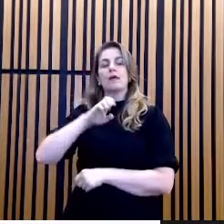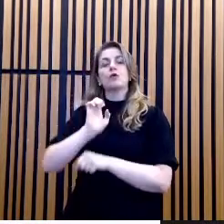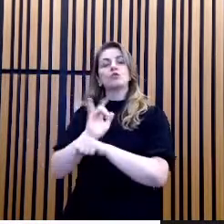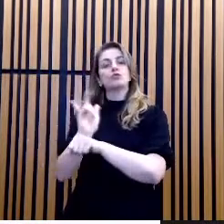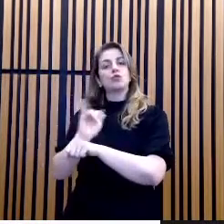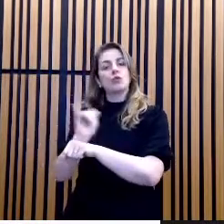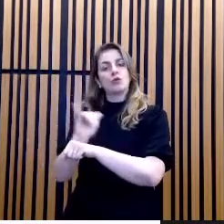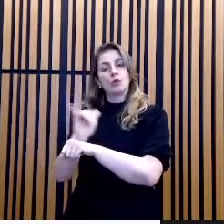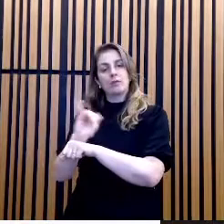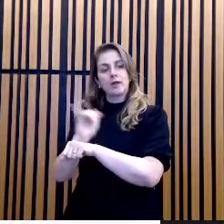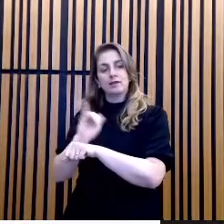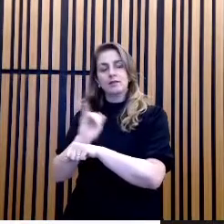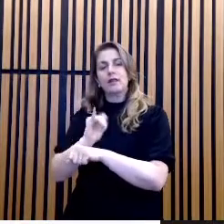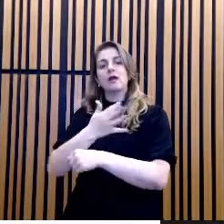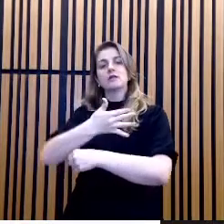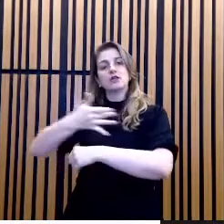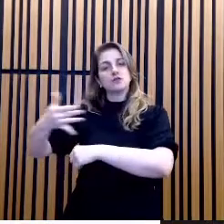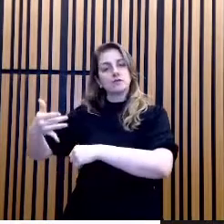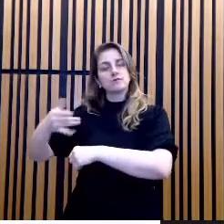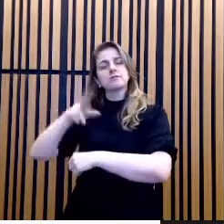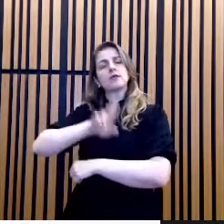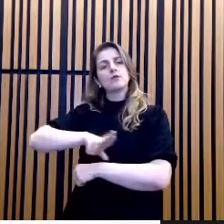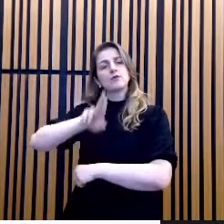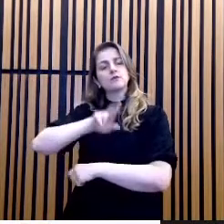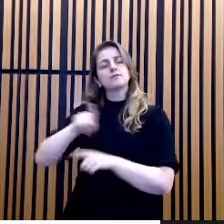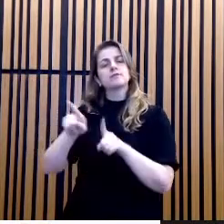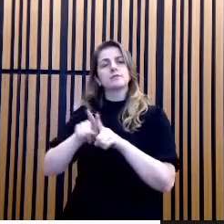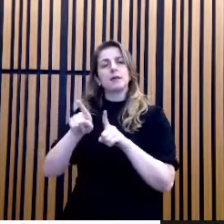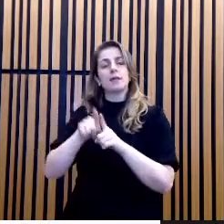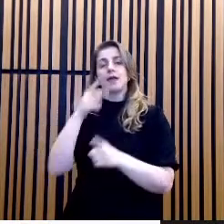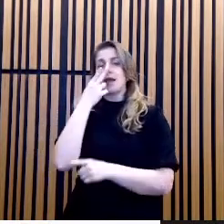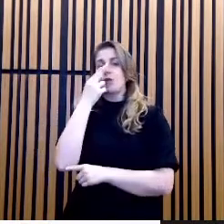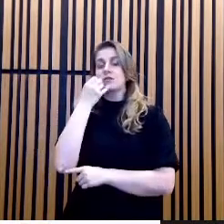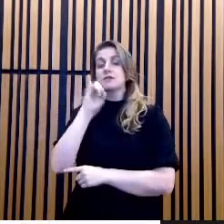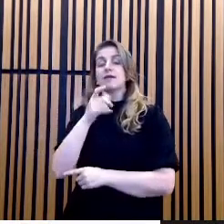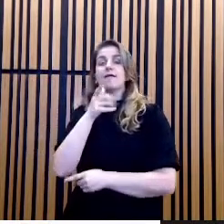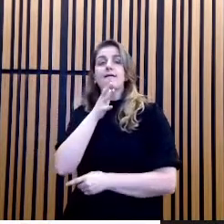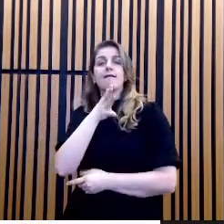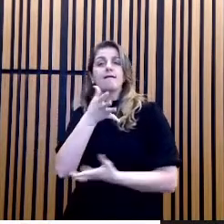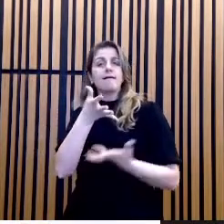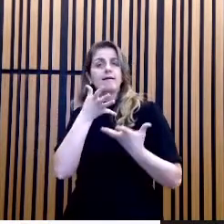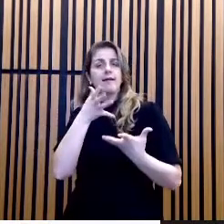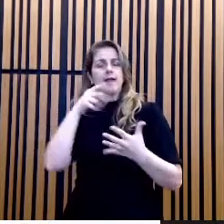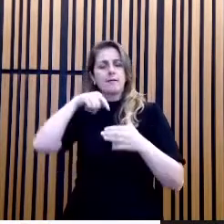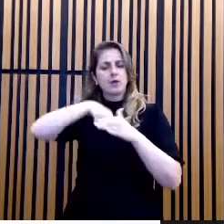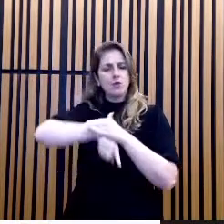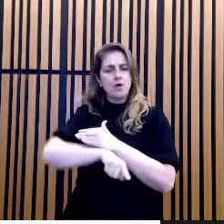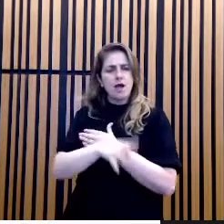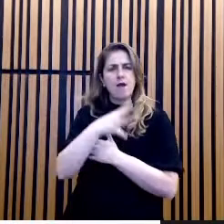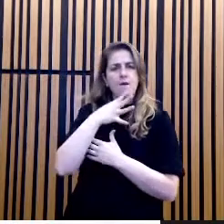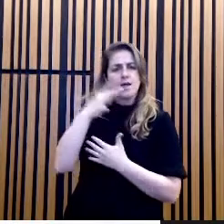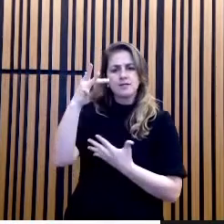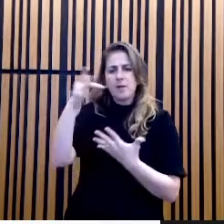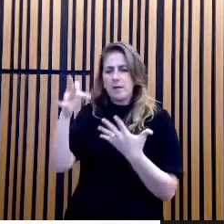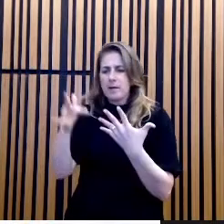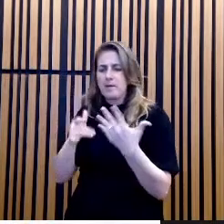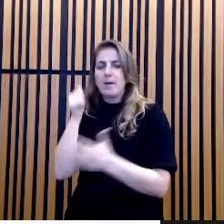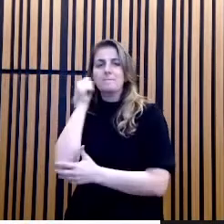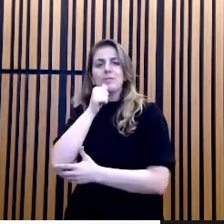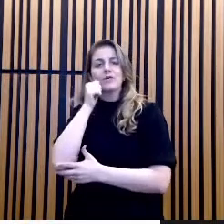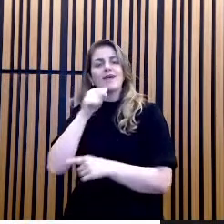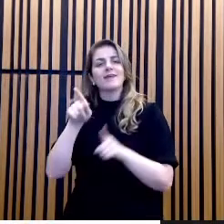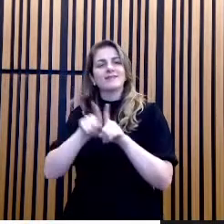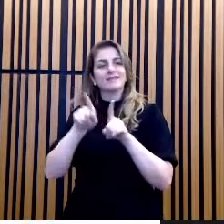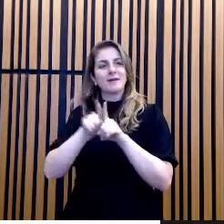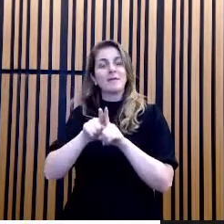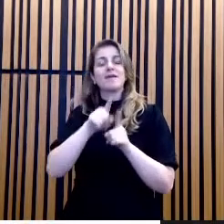mesmo nome, Advanced Style. Que quem quiser fazer uma imersão no mundo destas mulheres e essas,